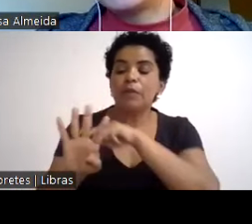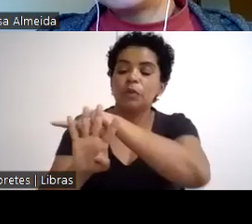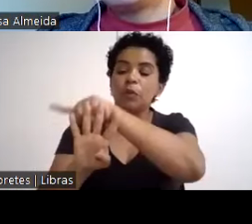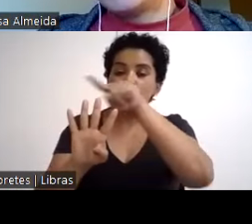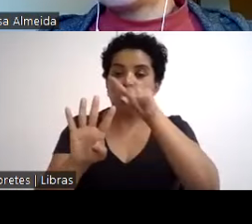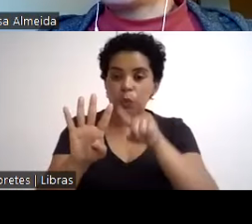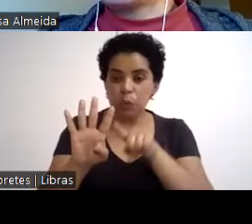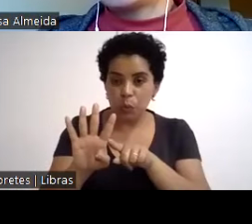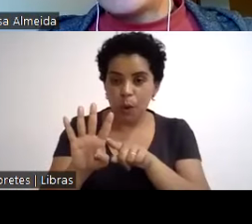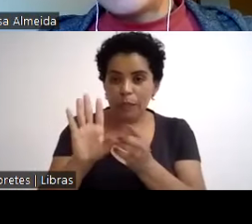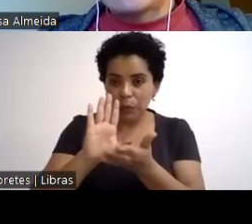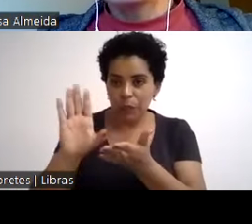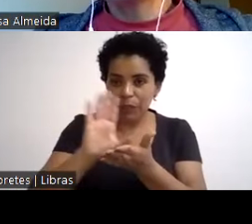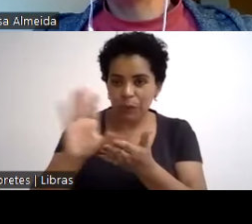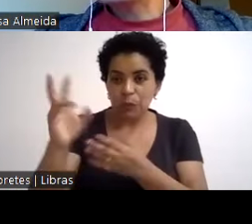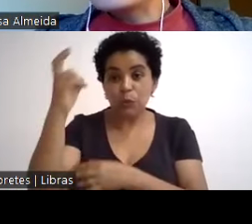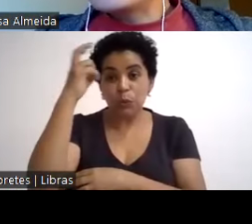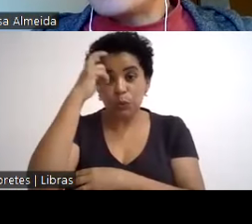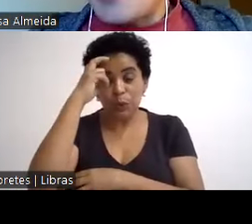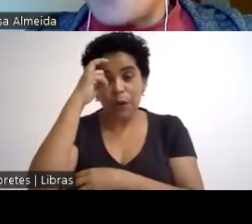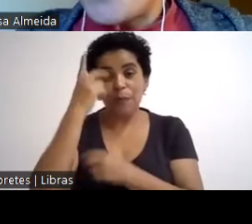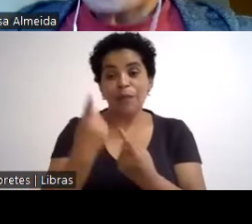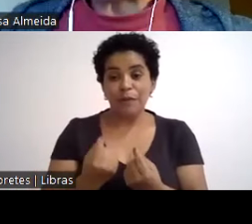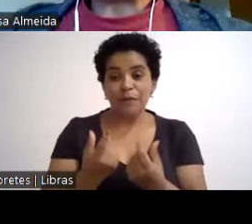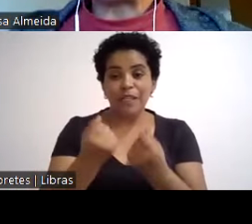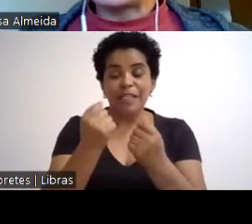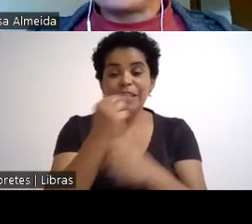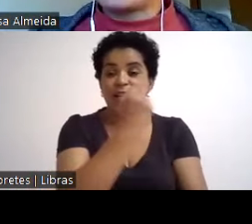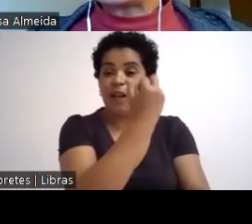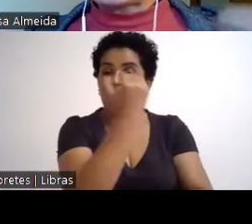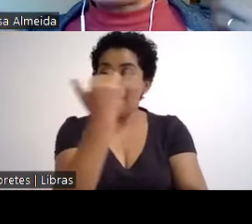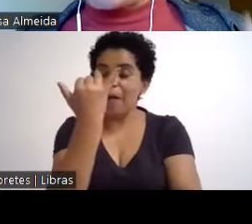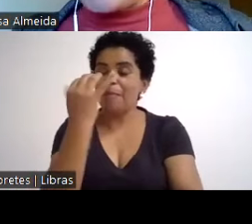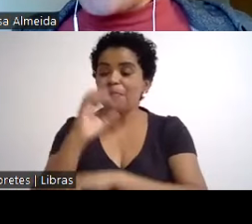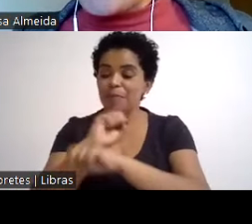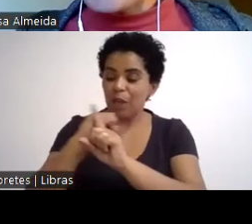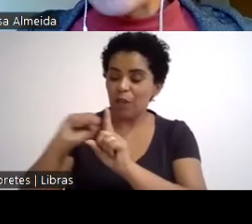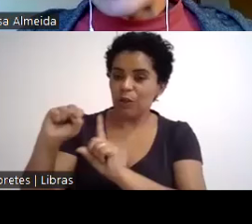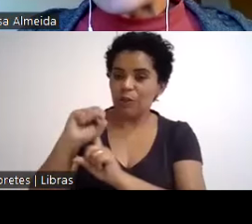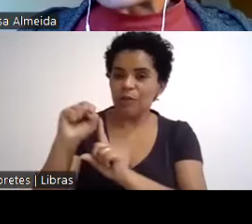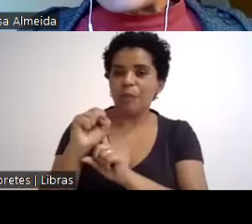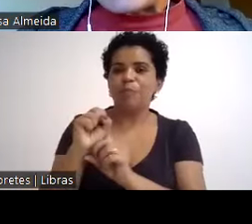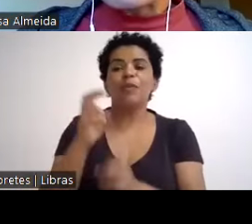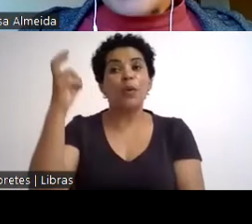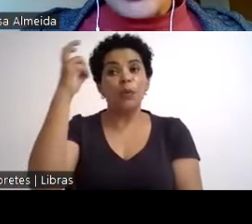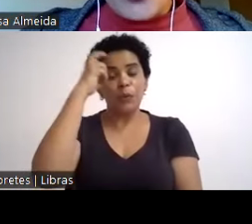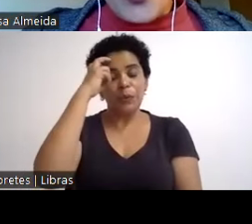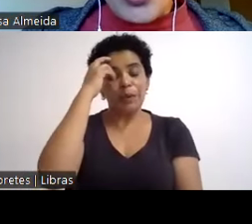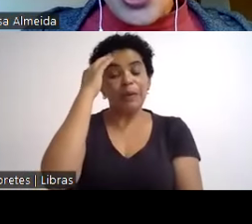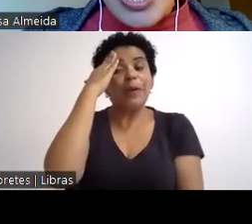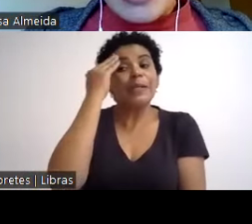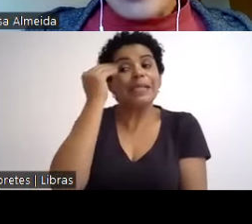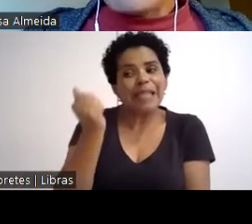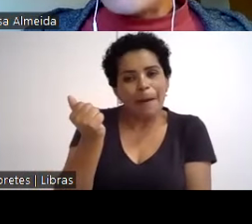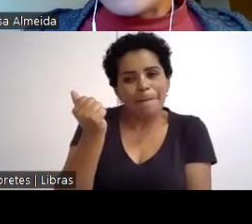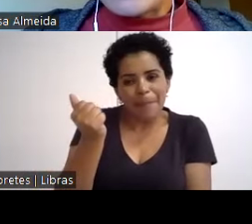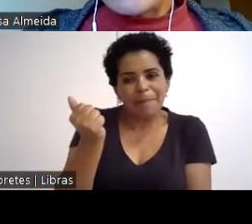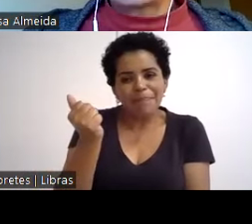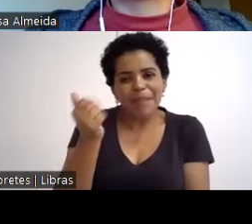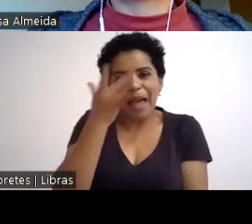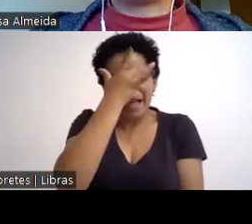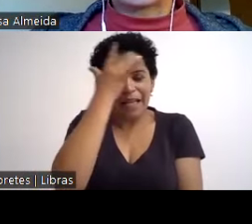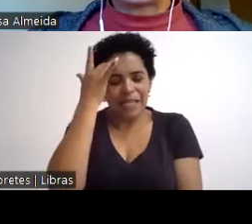o financeiro, ambiental e social, o cultural, que são os saberes, as pessoas dessa